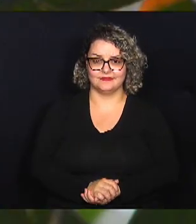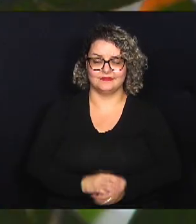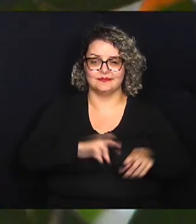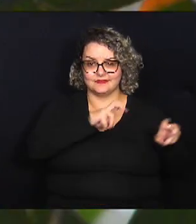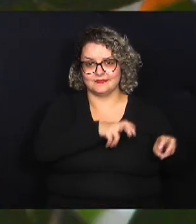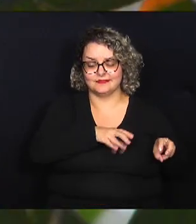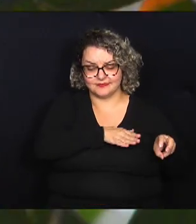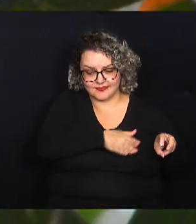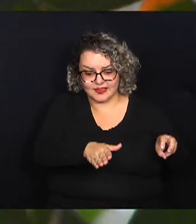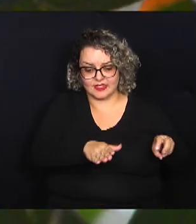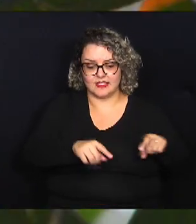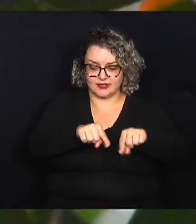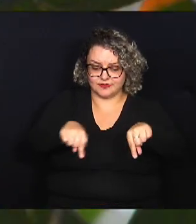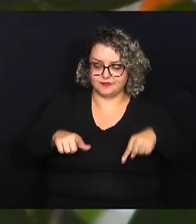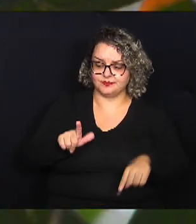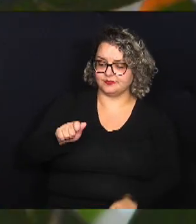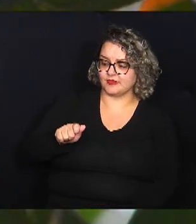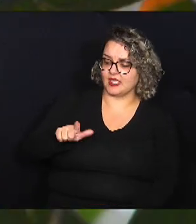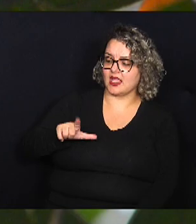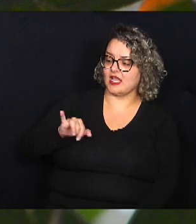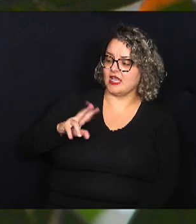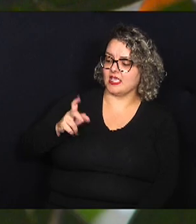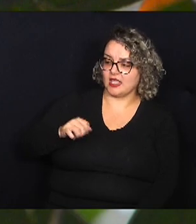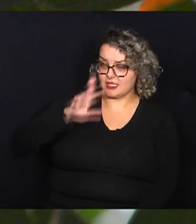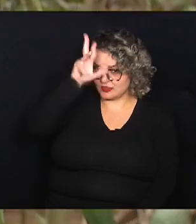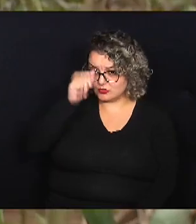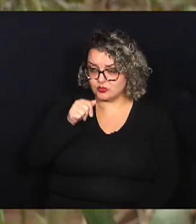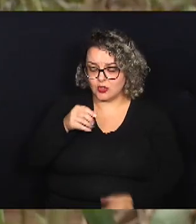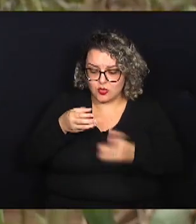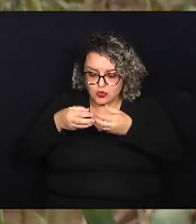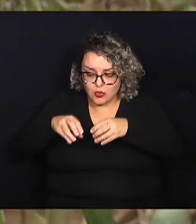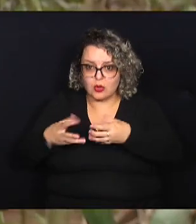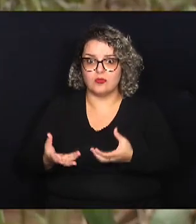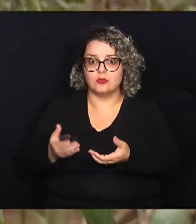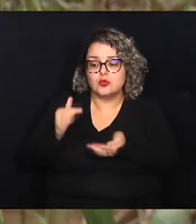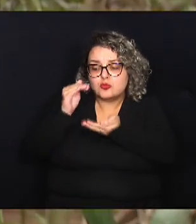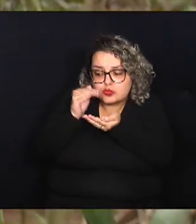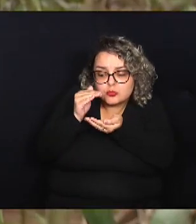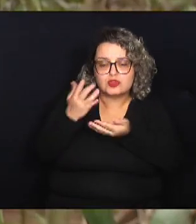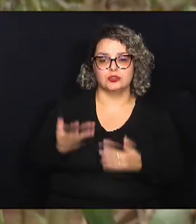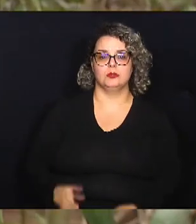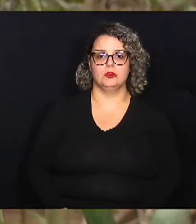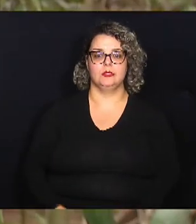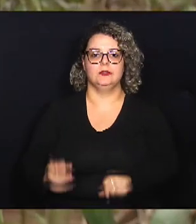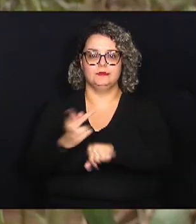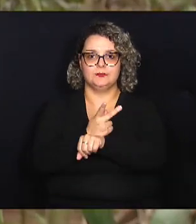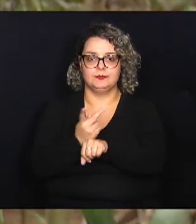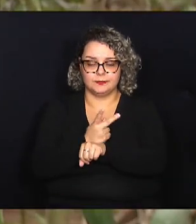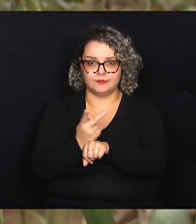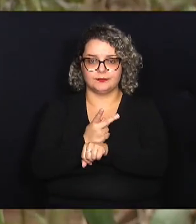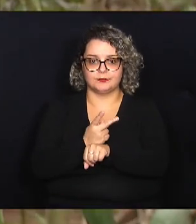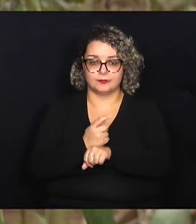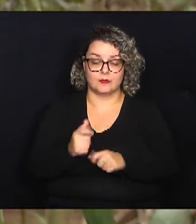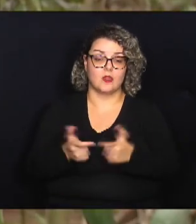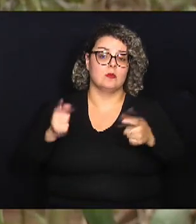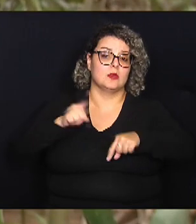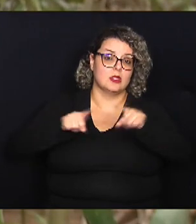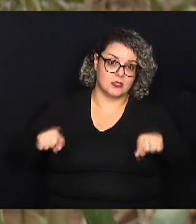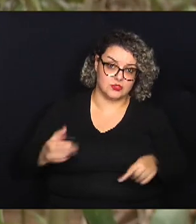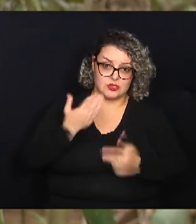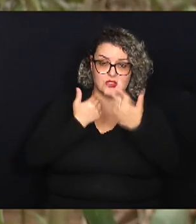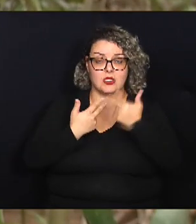dentro de um galinheiro, tentar predar um pintinho, pegar um ovo. Né? Então eles buscam uma grande diversidade de